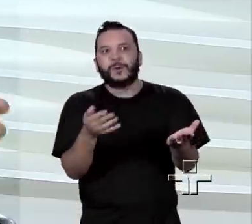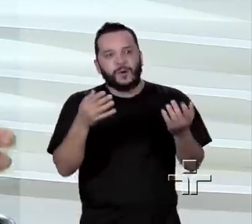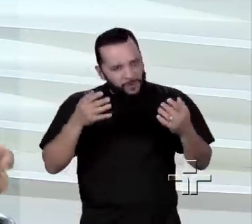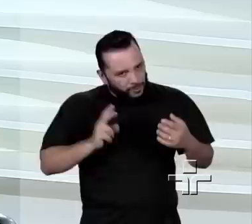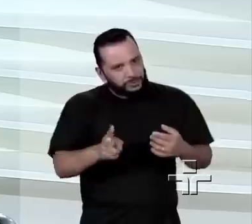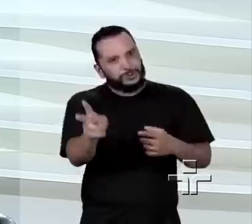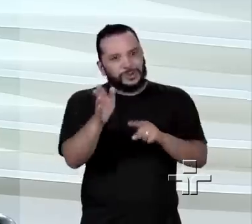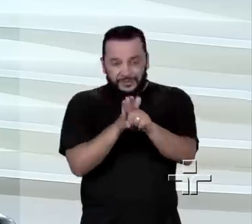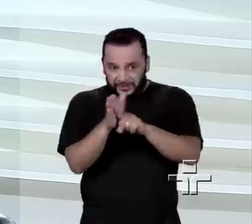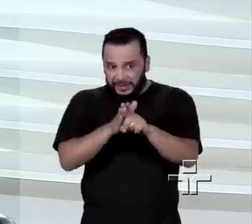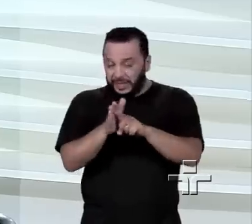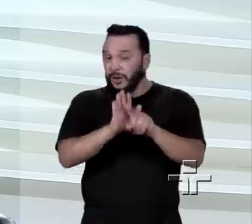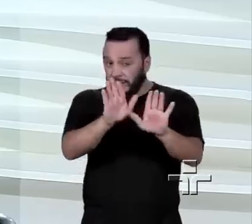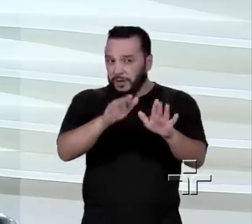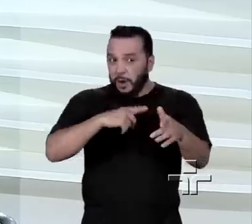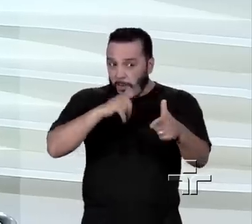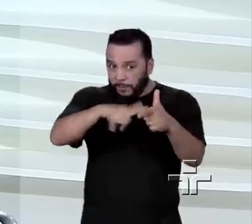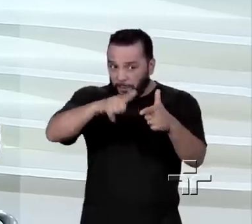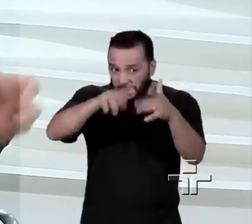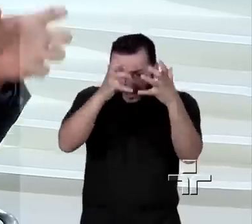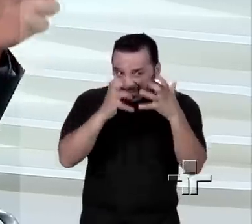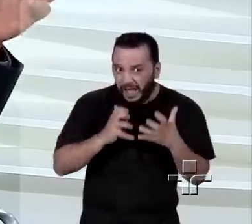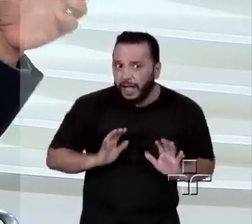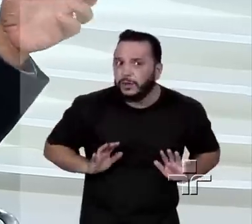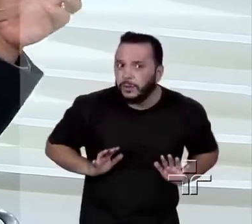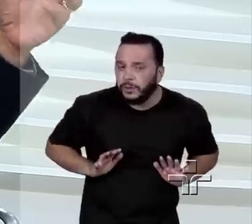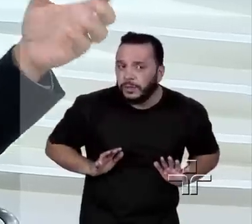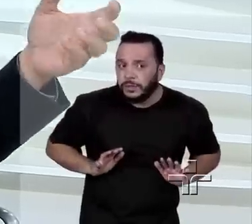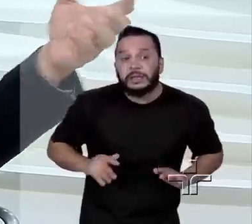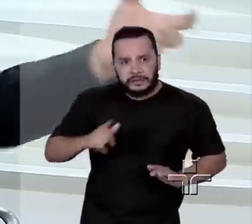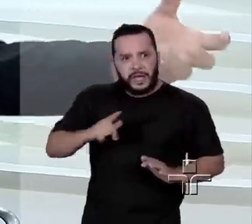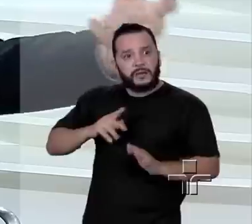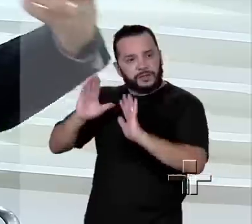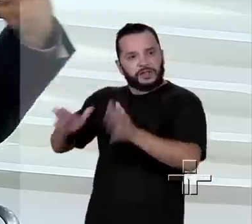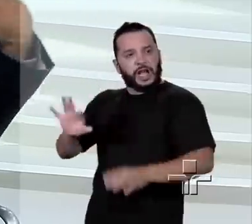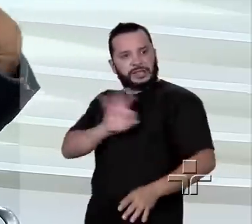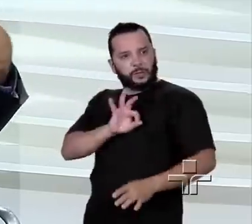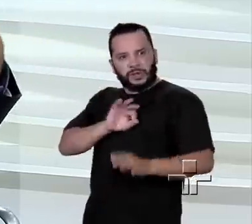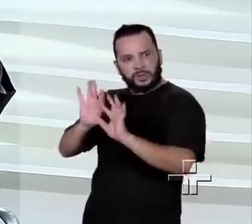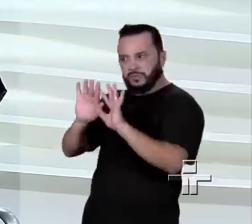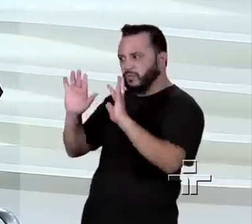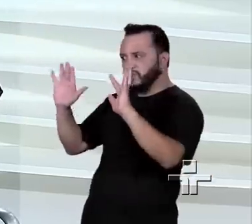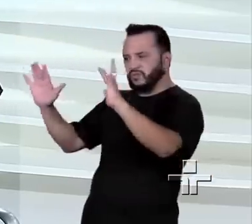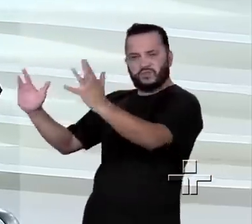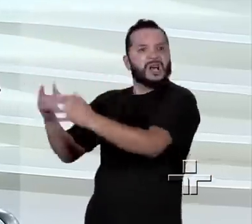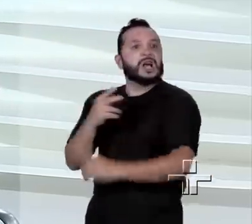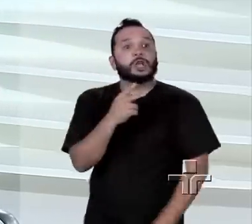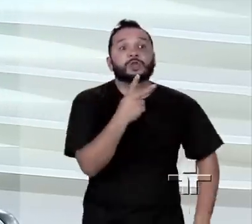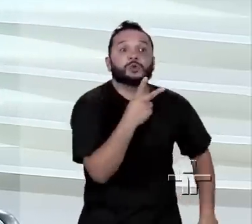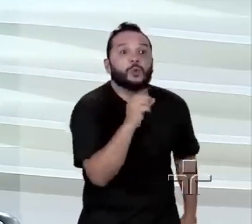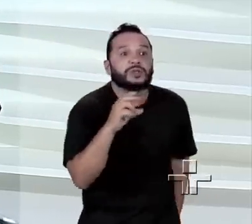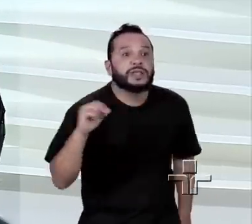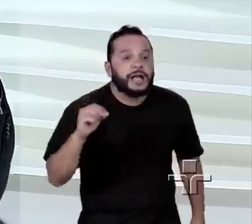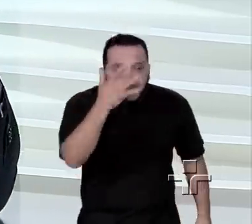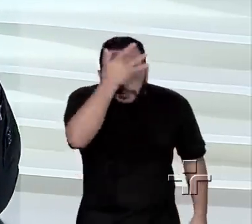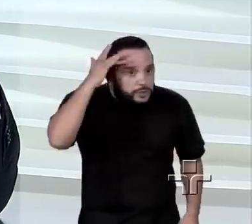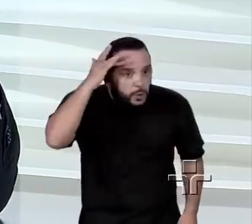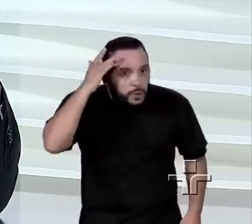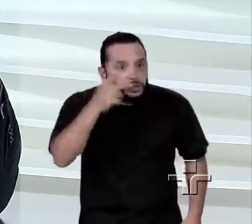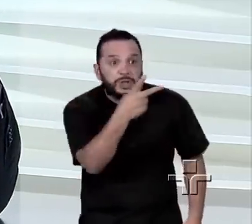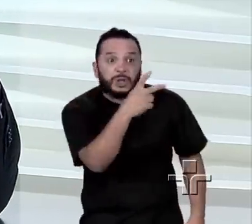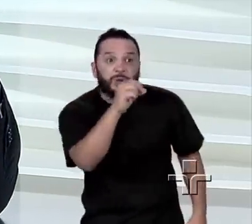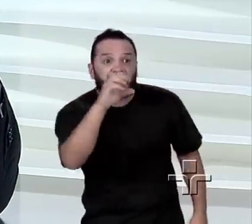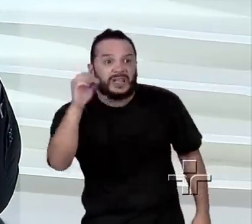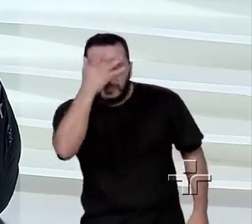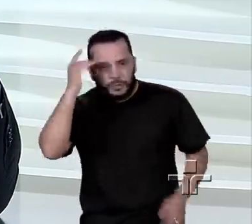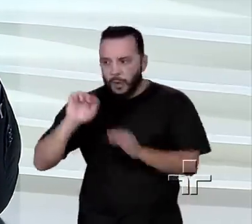A questão era tão aguda que foi colocado o aparato de segurança pública, mas 200 homens da segurança pública. O que eu pedi